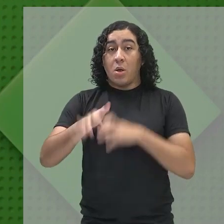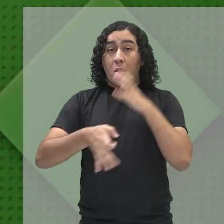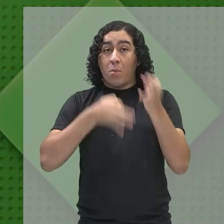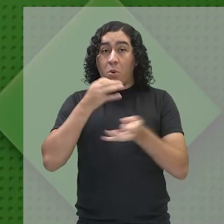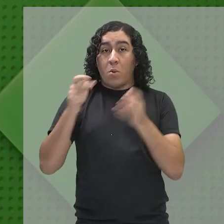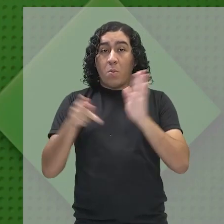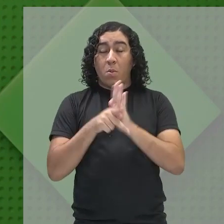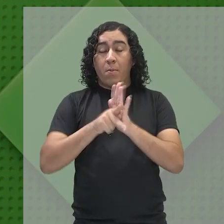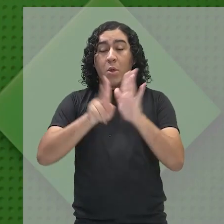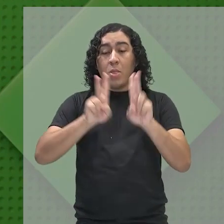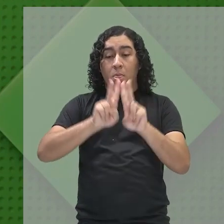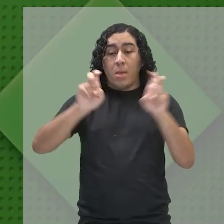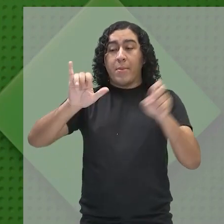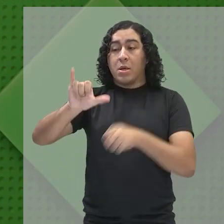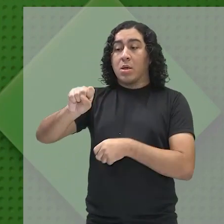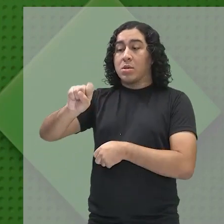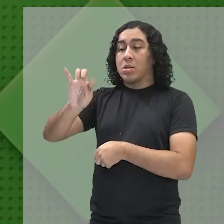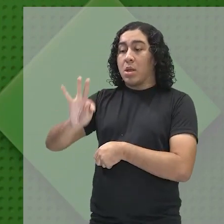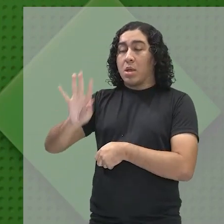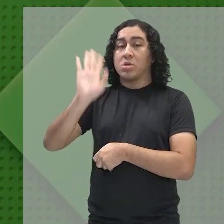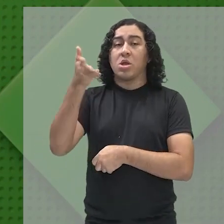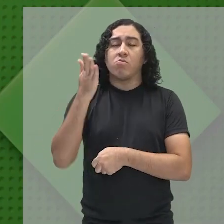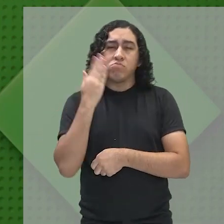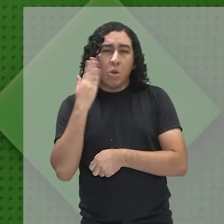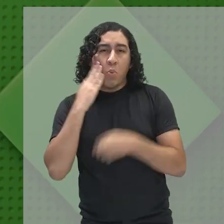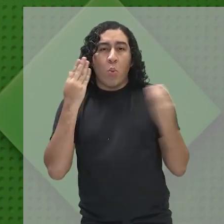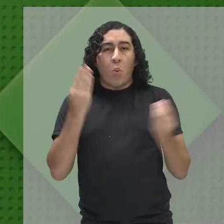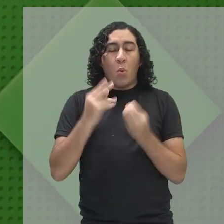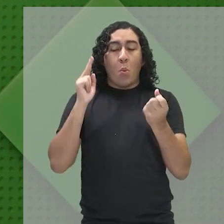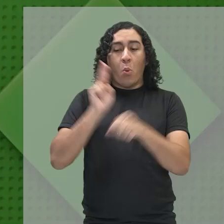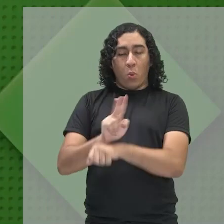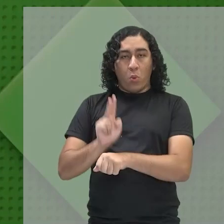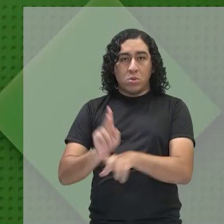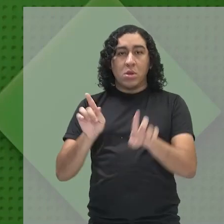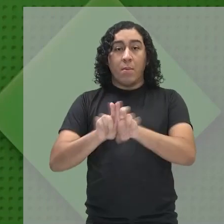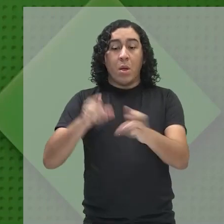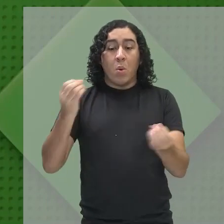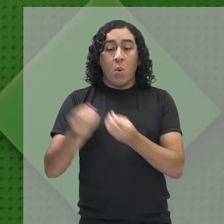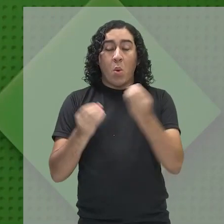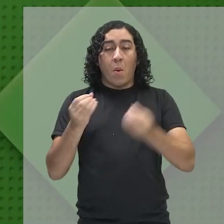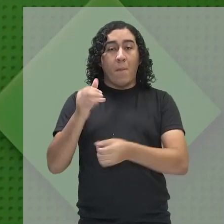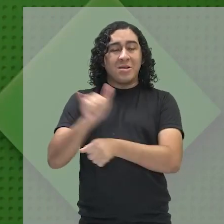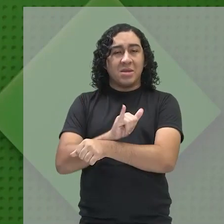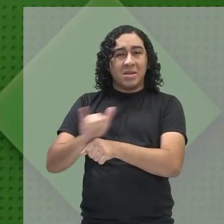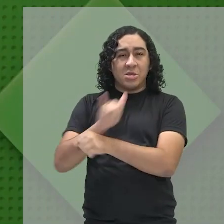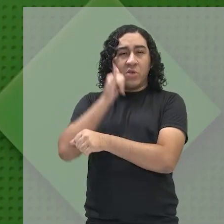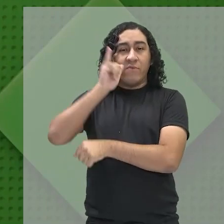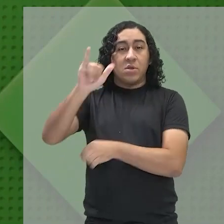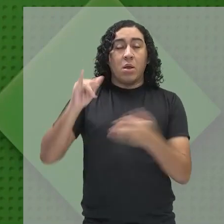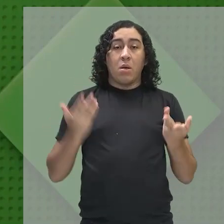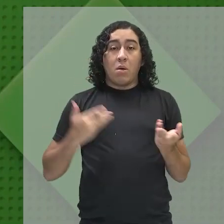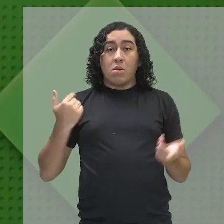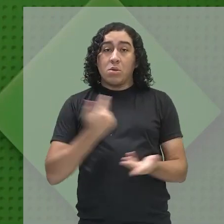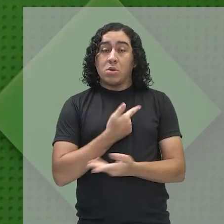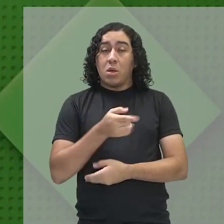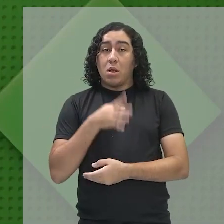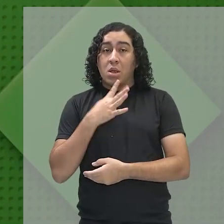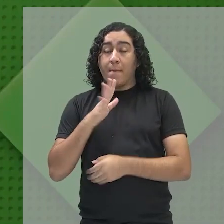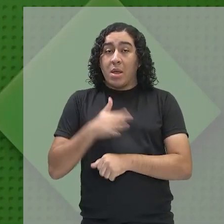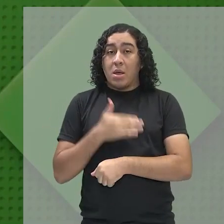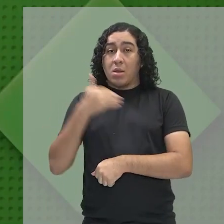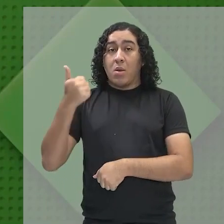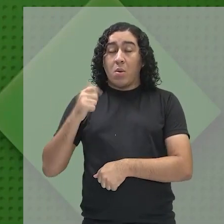nós já vimos do que se trata, né? Vimos ali a forma mais eficaz ali de se prevenir. Agora a gente vai conhecer com um pouco mais de